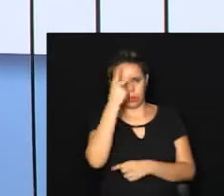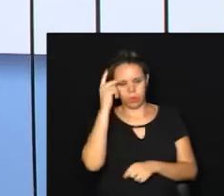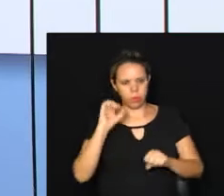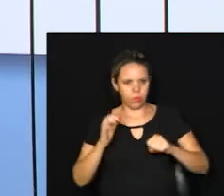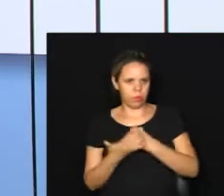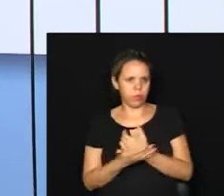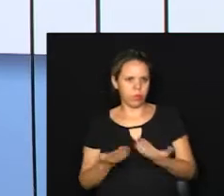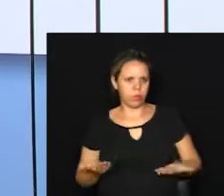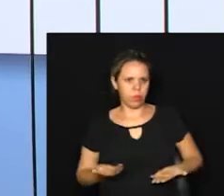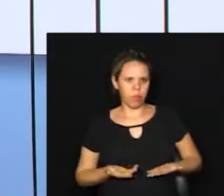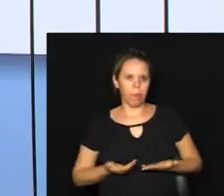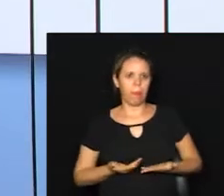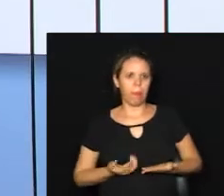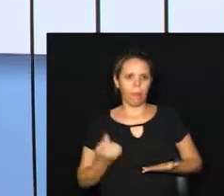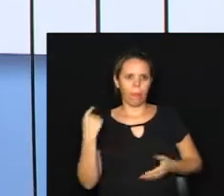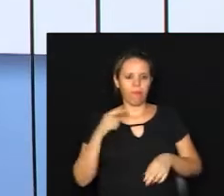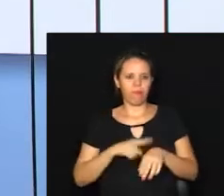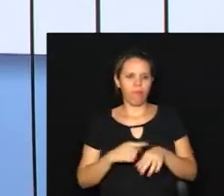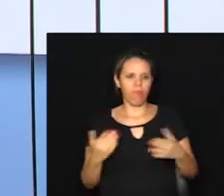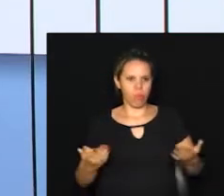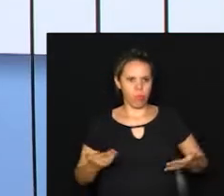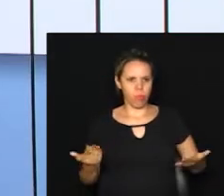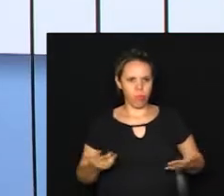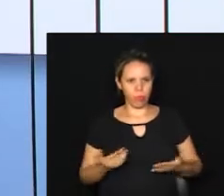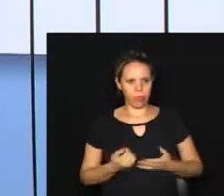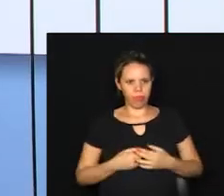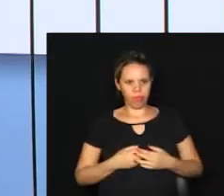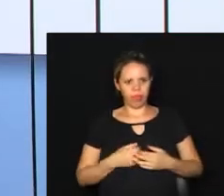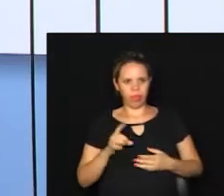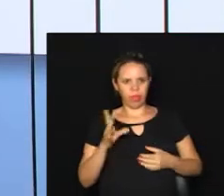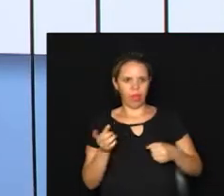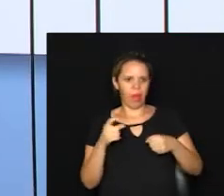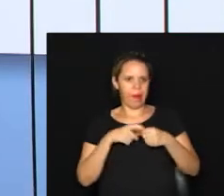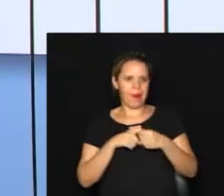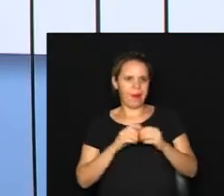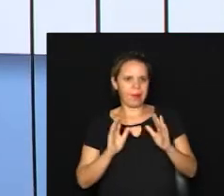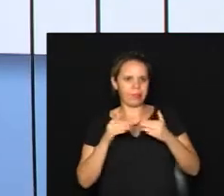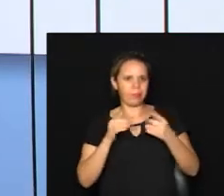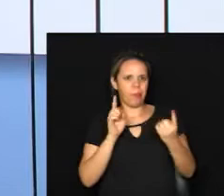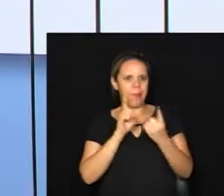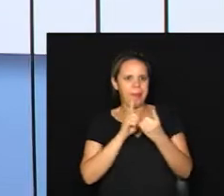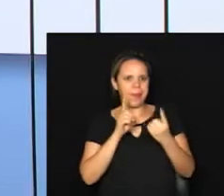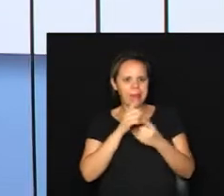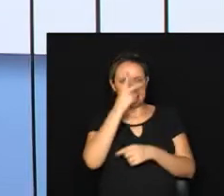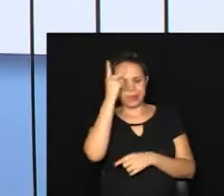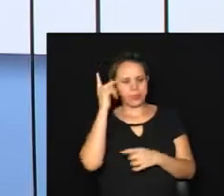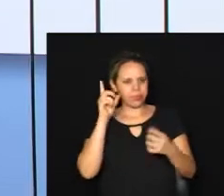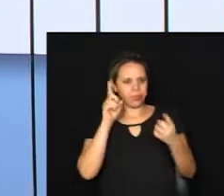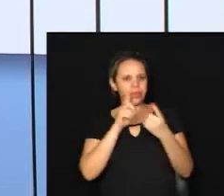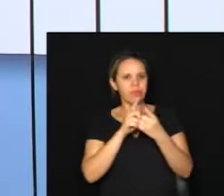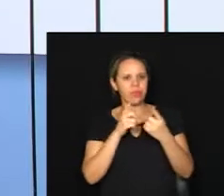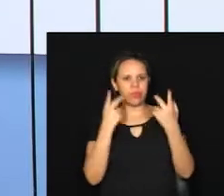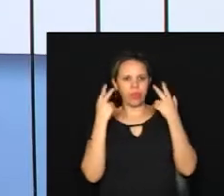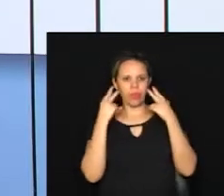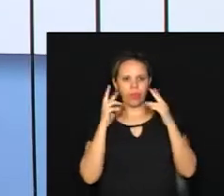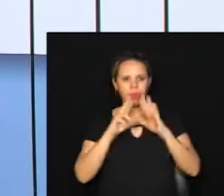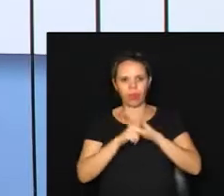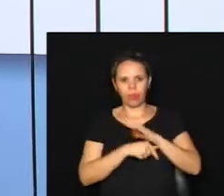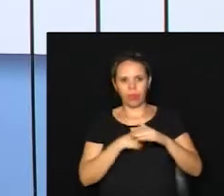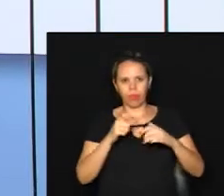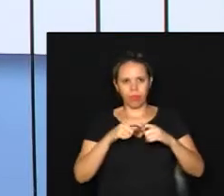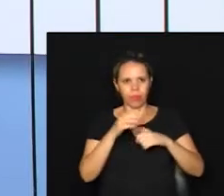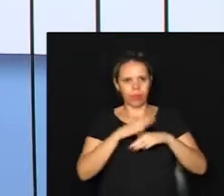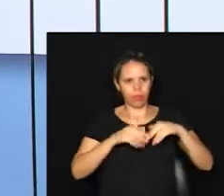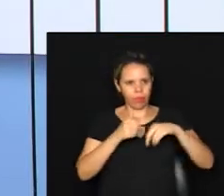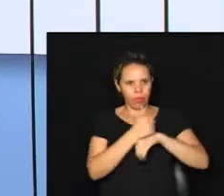da Covid-19 naquele momento. E agora ela volta exclusivamente para o atendimento a outras